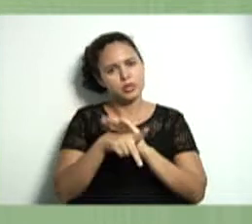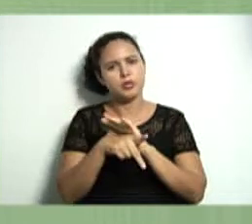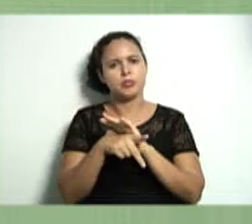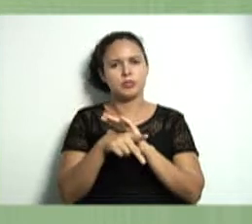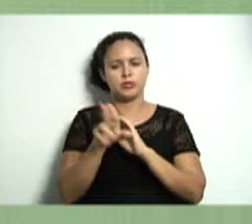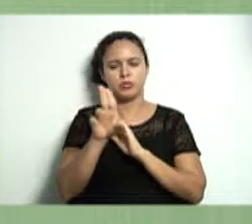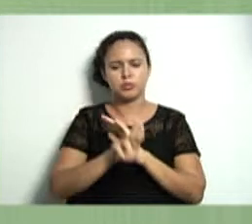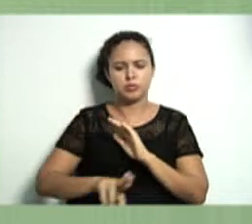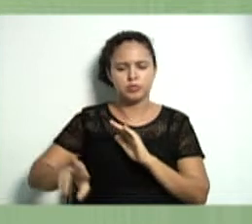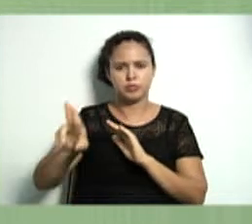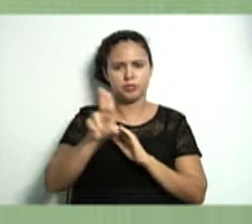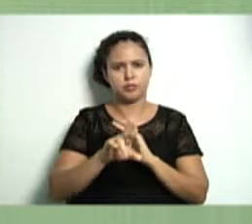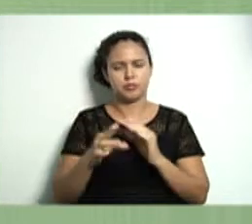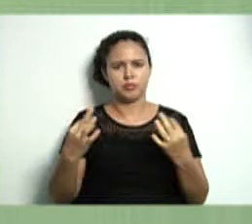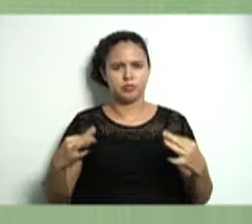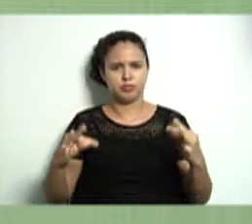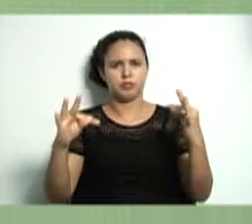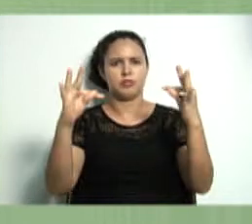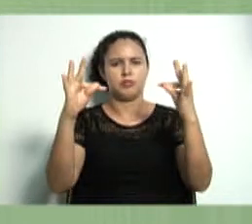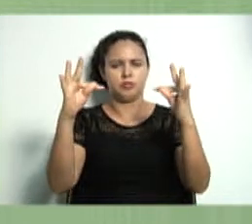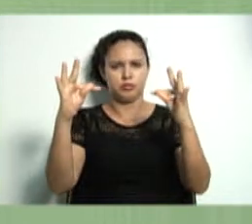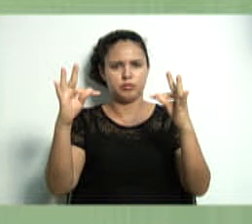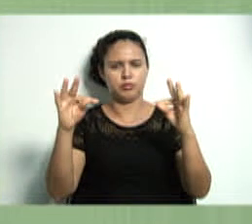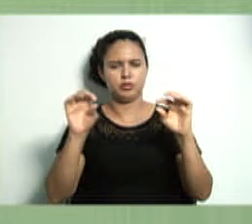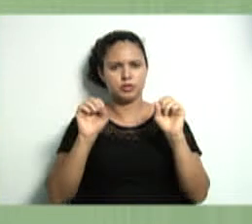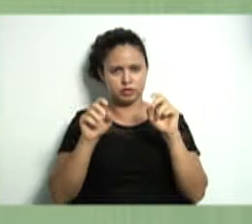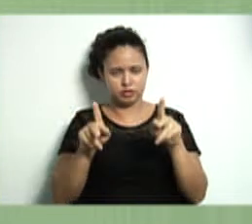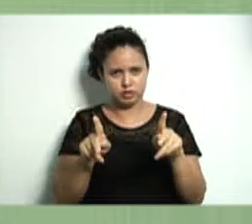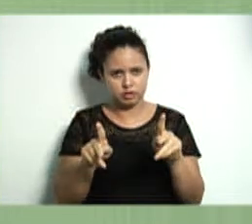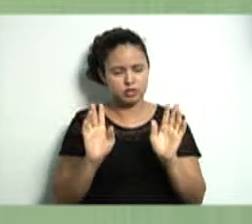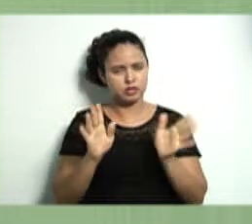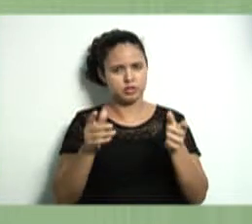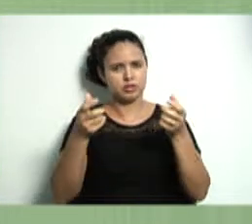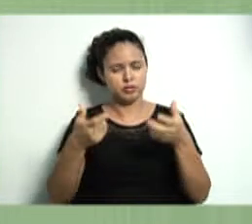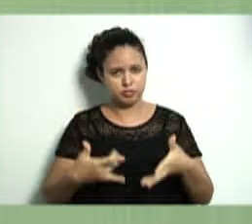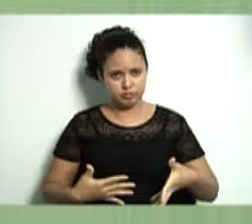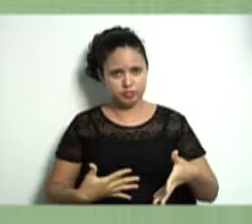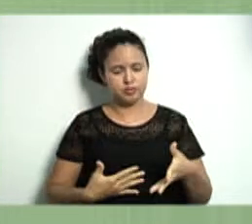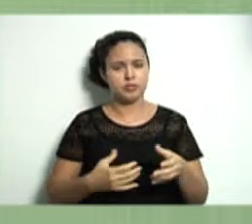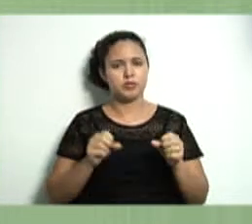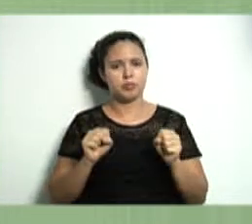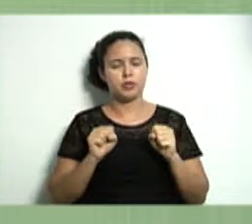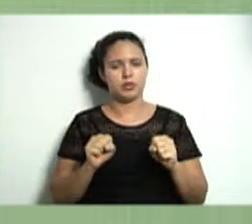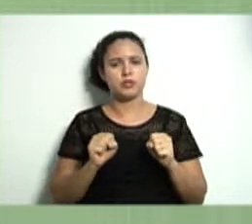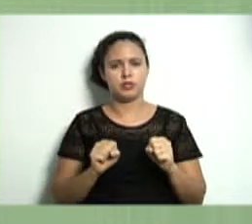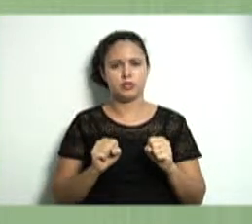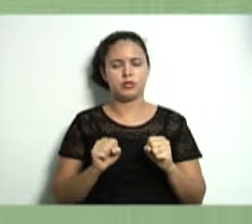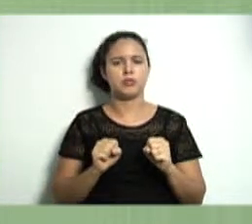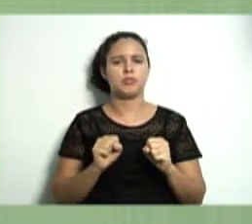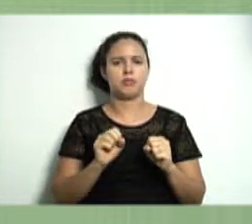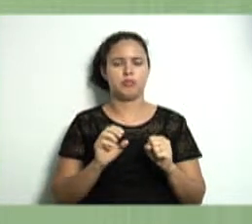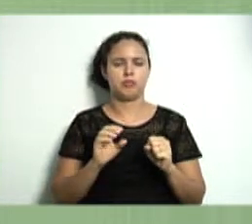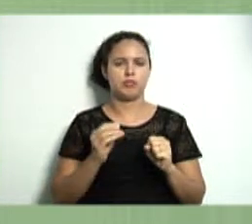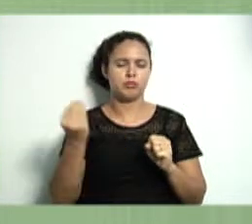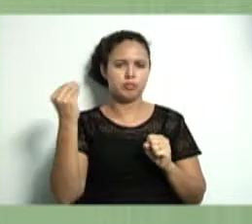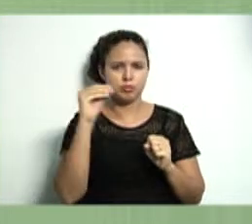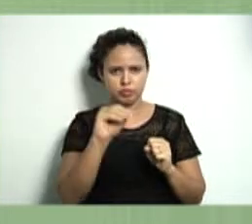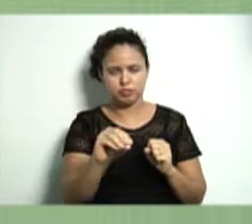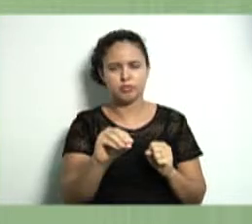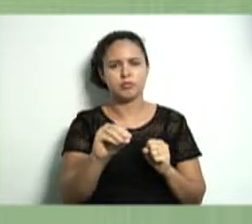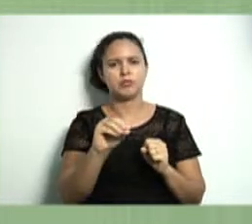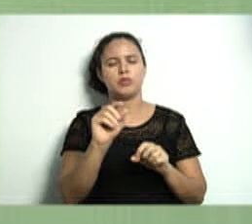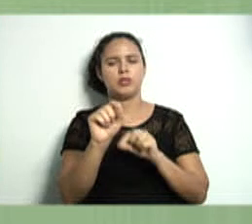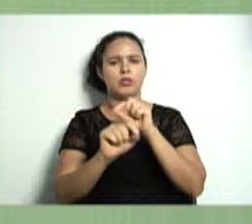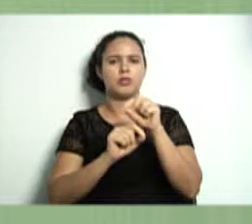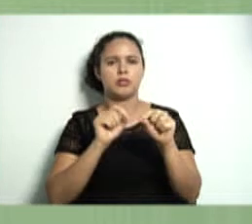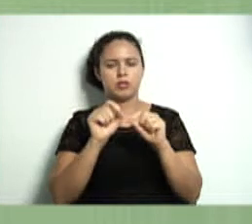da tecnologia, né? Que foi o que a gente já viu. Então, vocês deveriam citar, né? Vocês deveriam